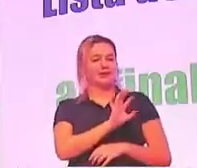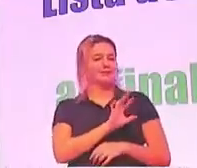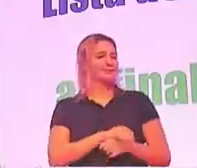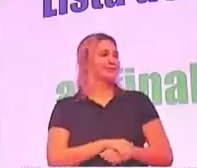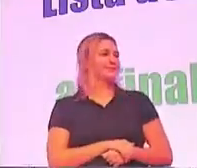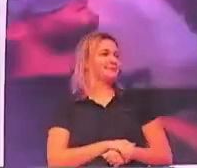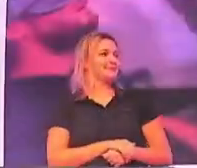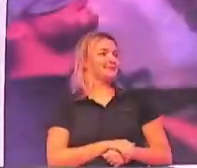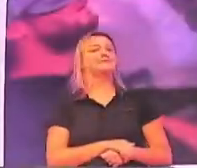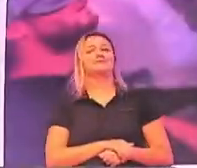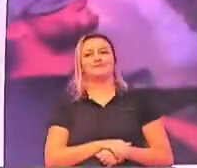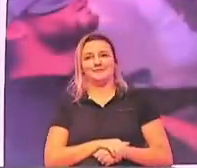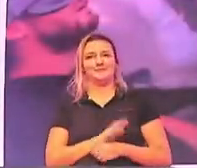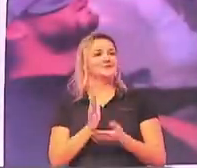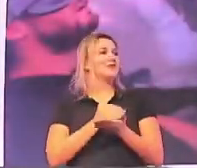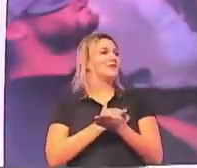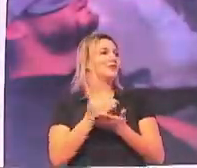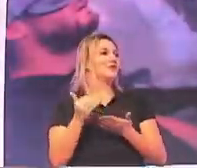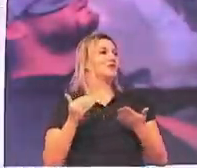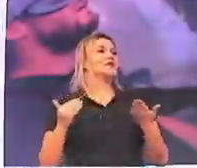Vamos começar.